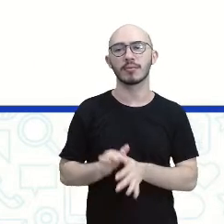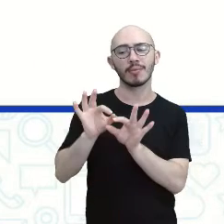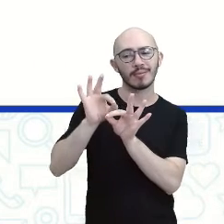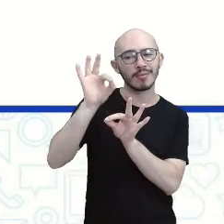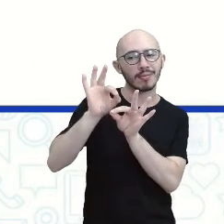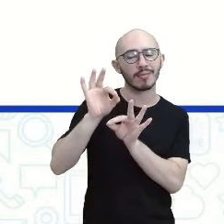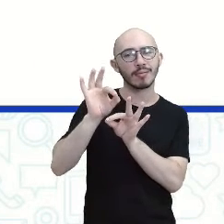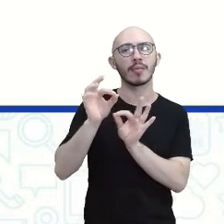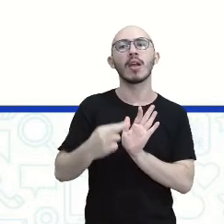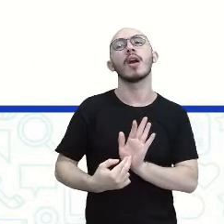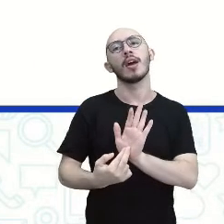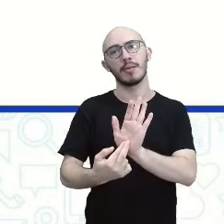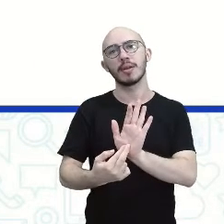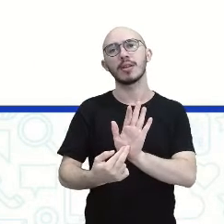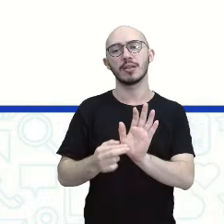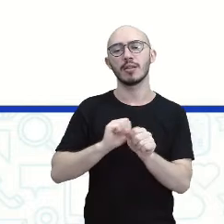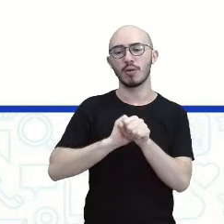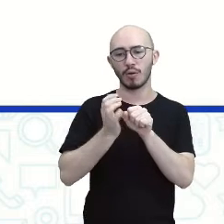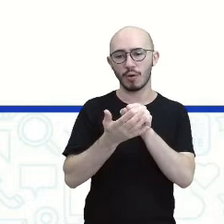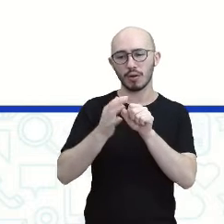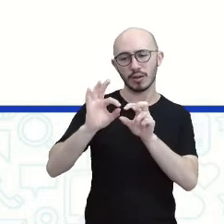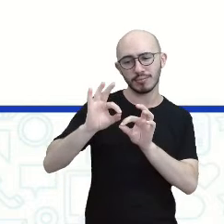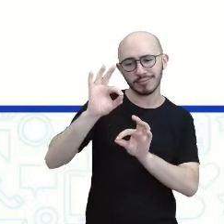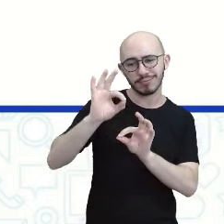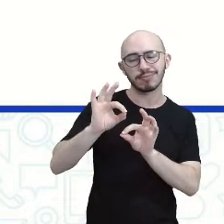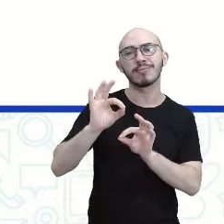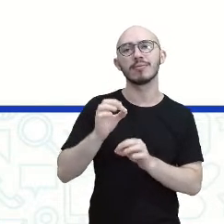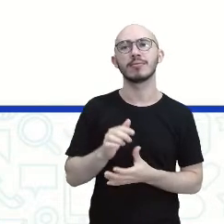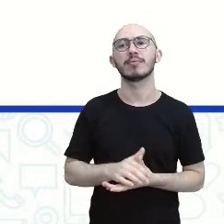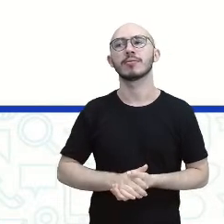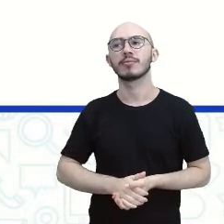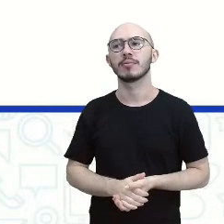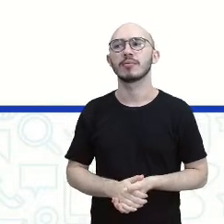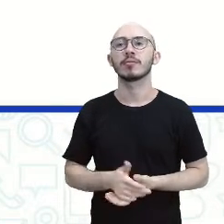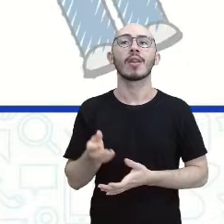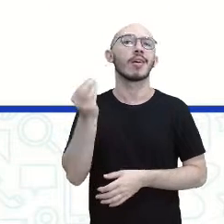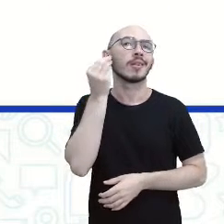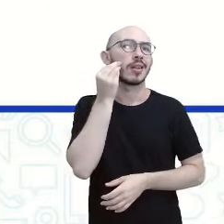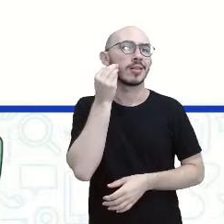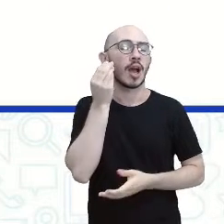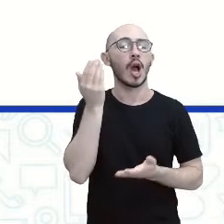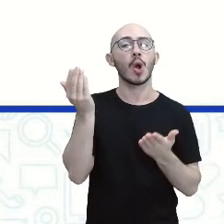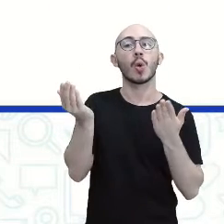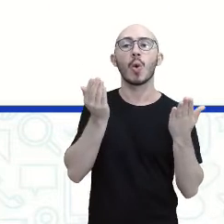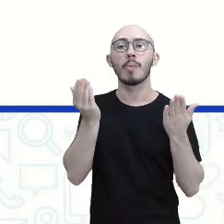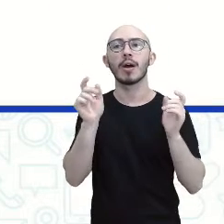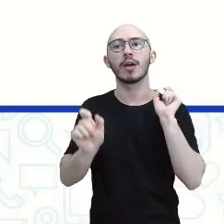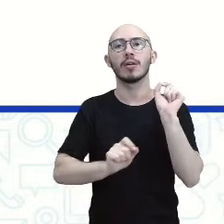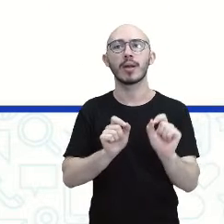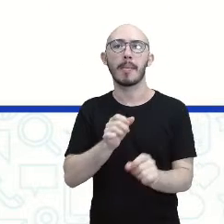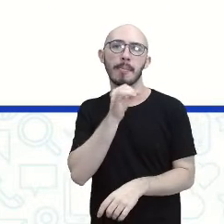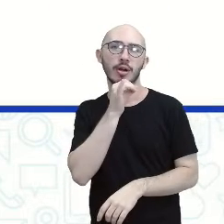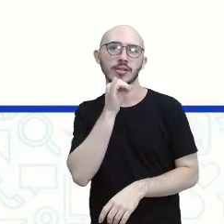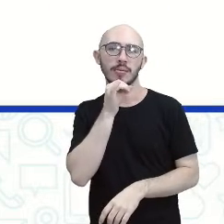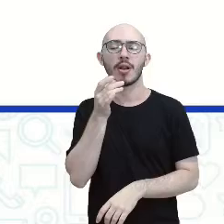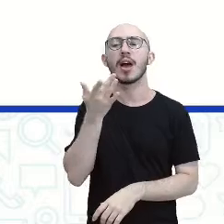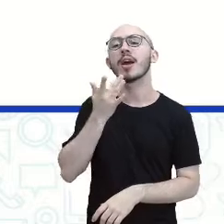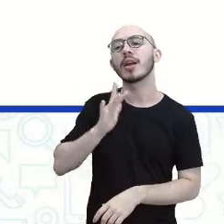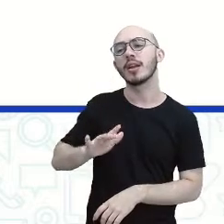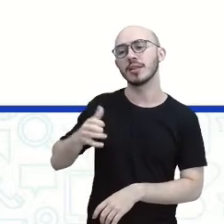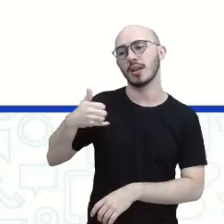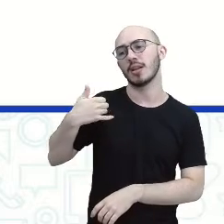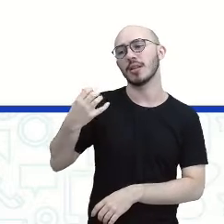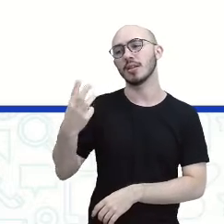aí representa a altura de um coronavírus. E a gente vai tentar comparar, tá certo? Eu peguei, por exemplo, uma criança de 3